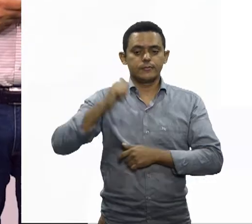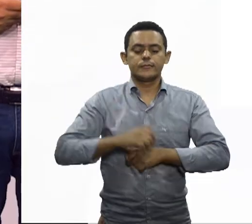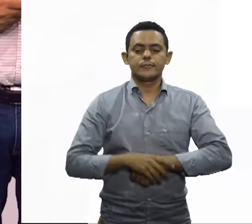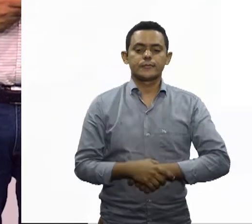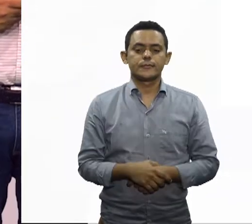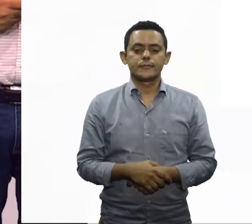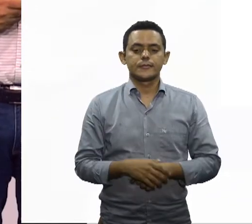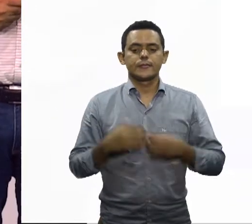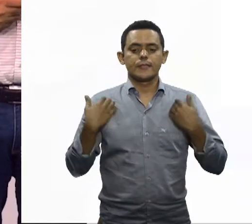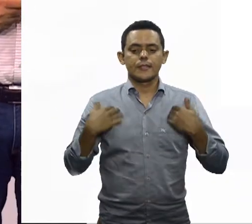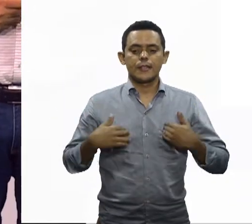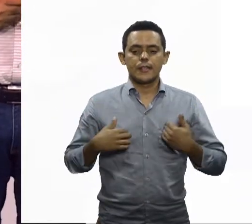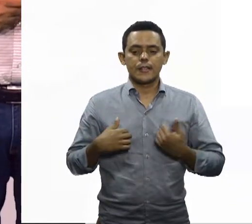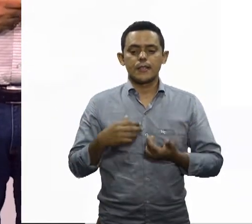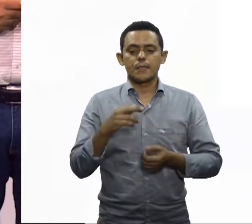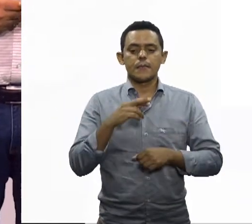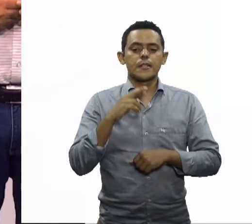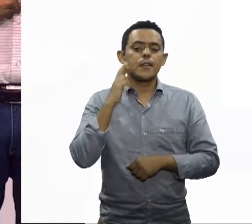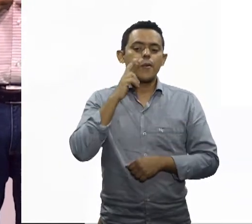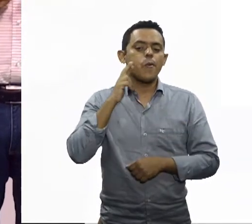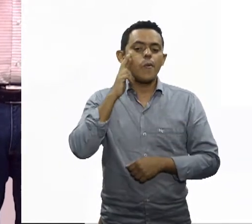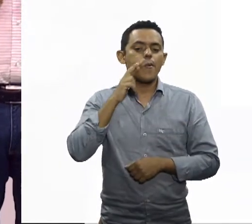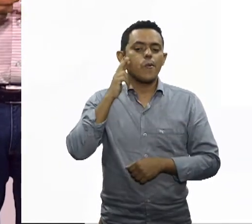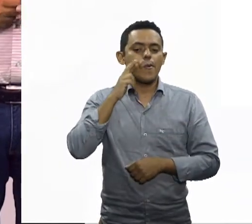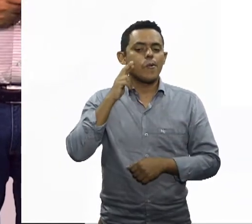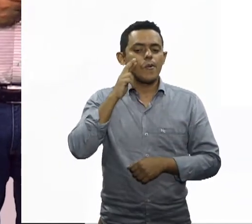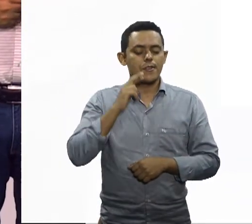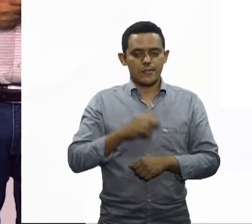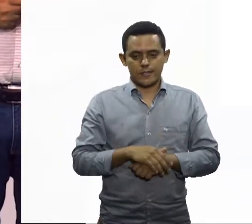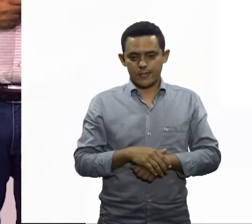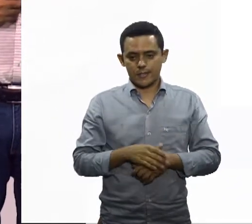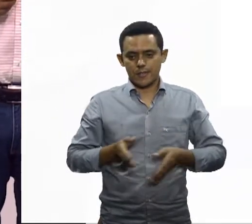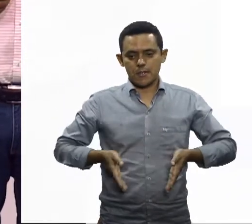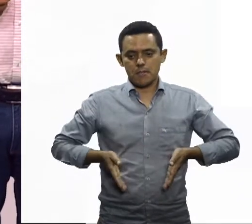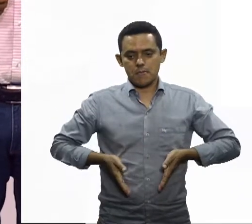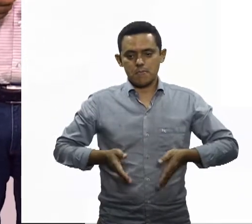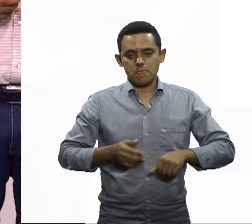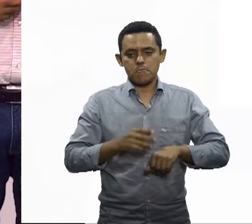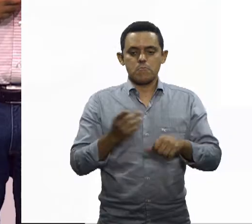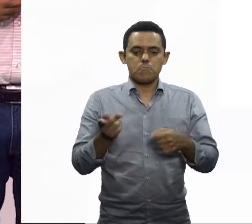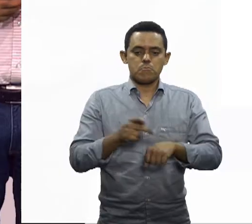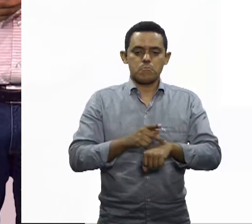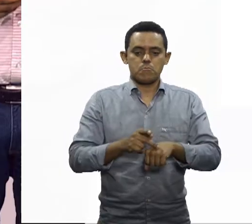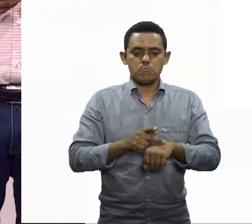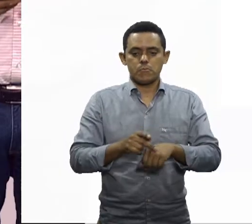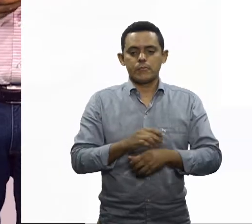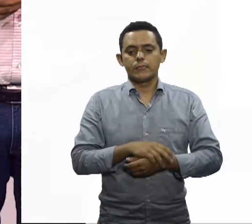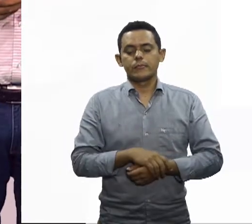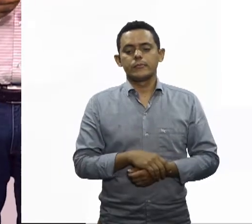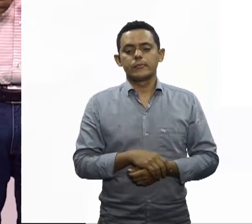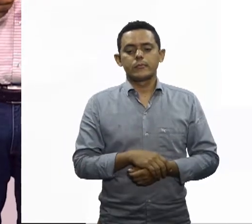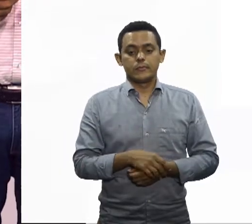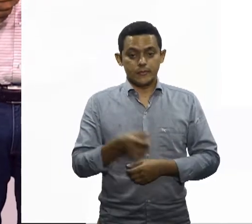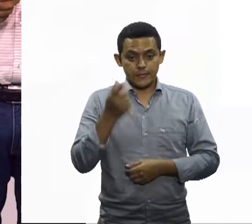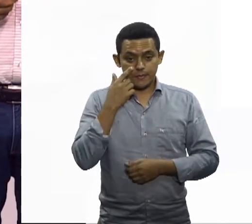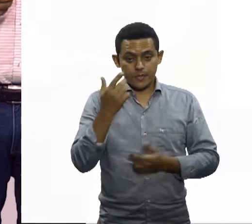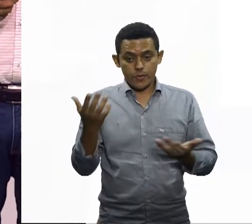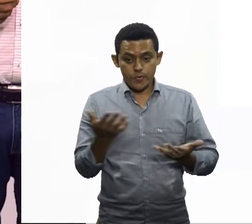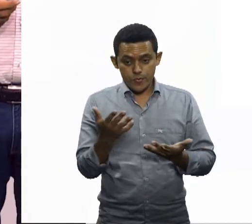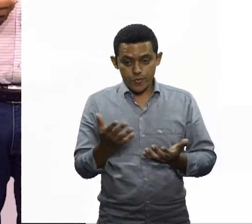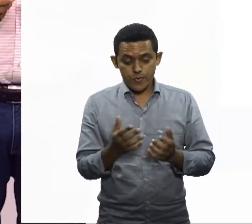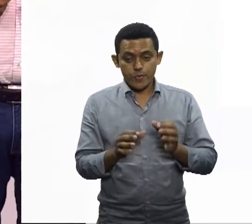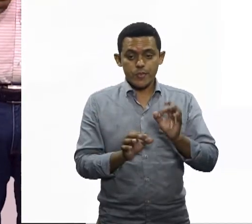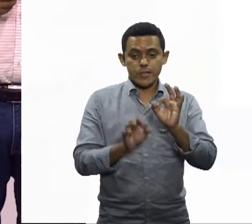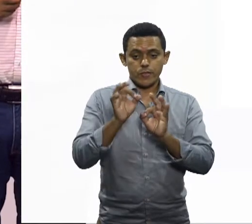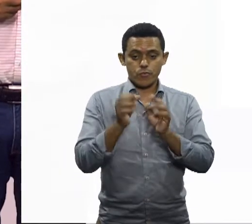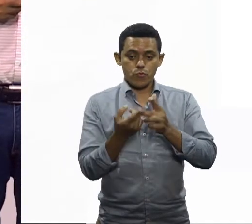com a camisa de listras rosas e branca e com a calça jeans. E a aula de hoje nós vamos ver conversões de unidade.